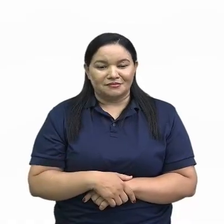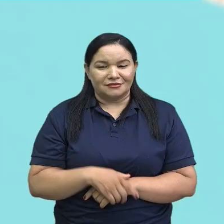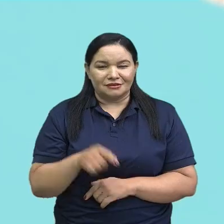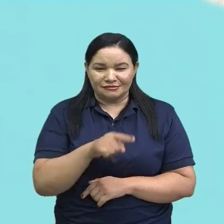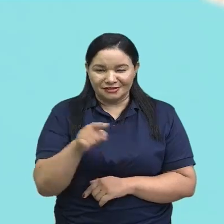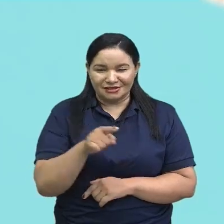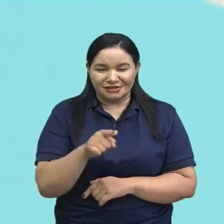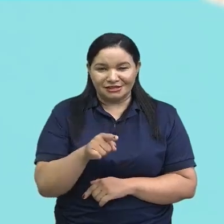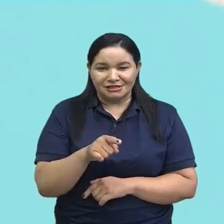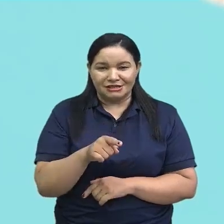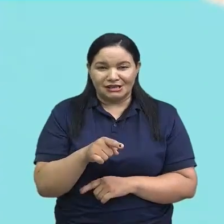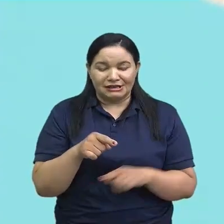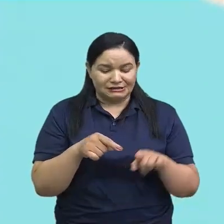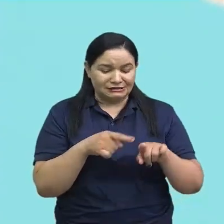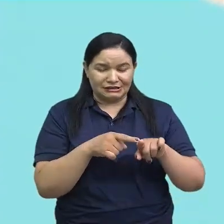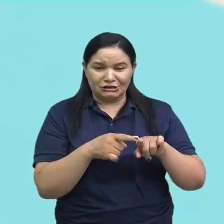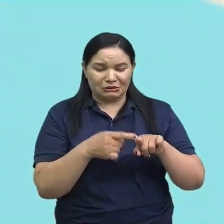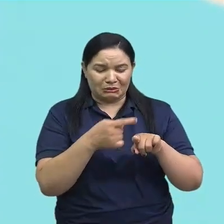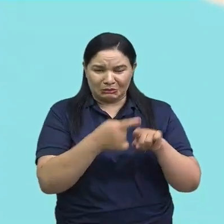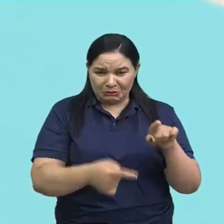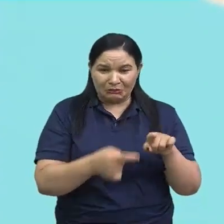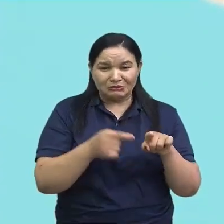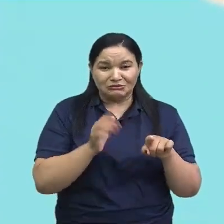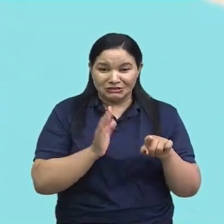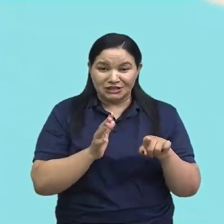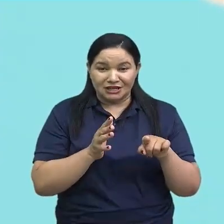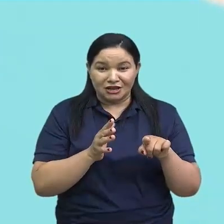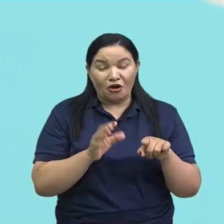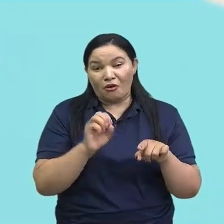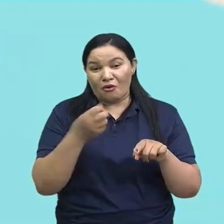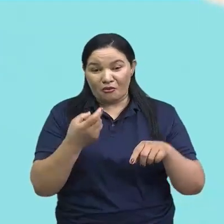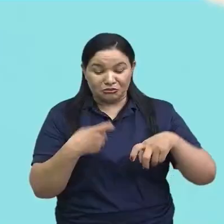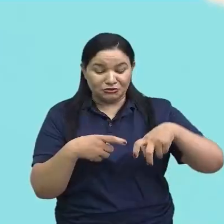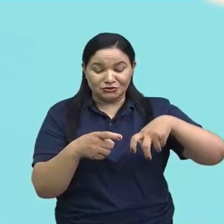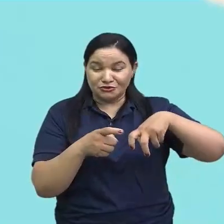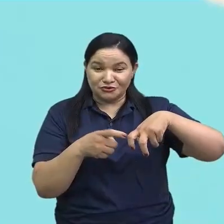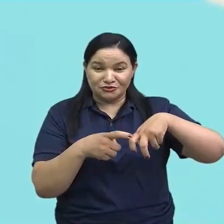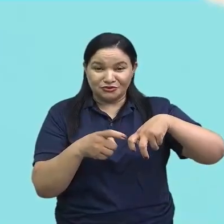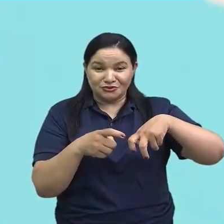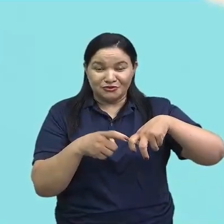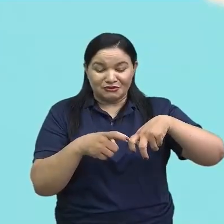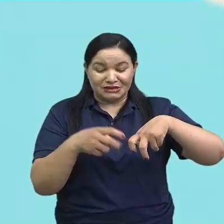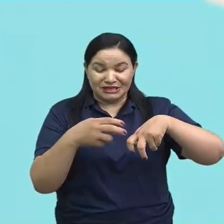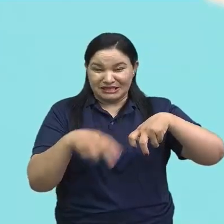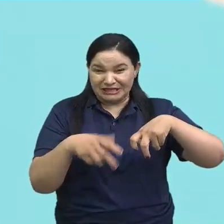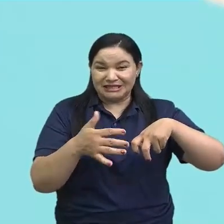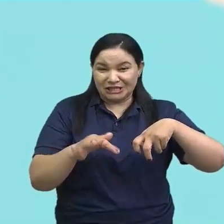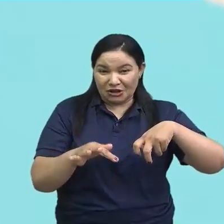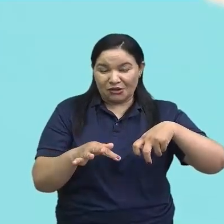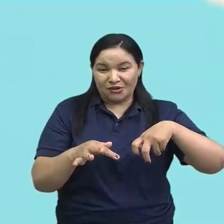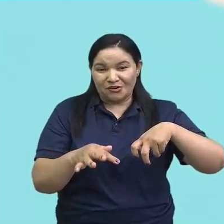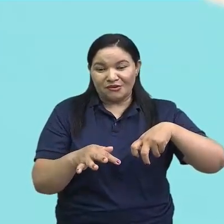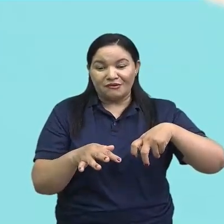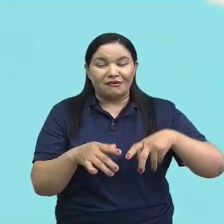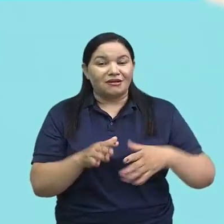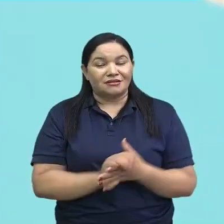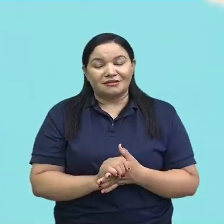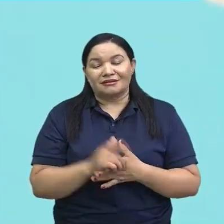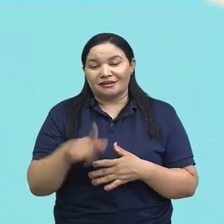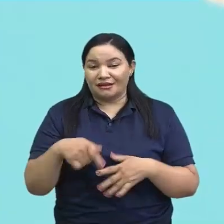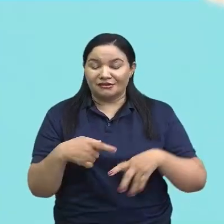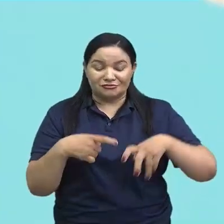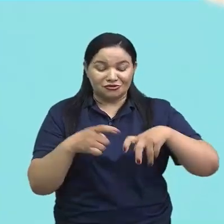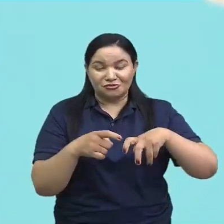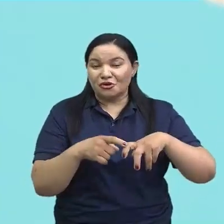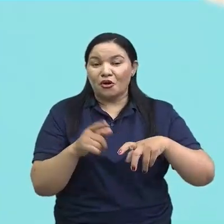já cortou o seu dedo alguma vez na vida? Você já ralou o joelho alguma vez na vida? Tem um machucado, uma ferida ali no joelho